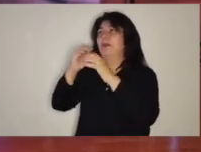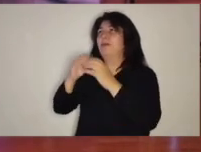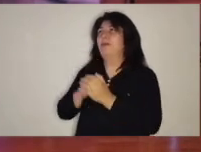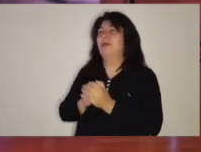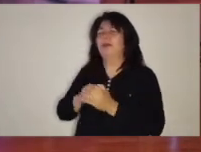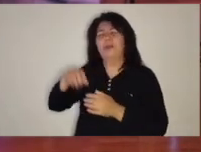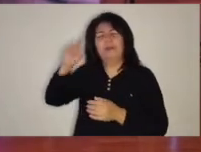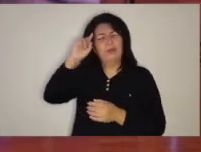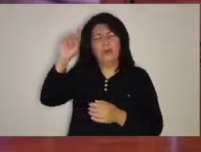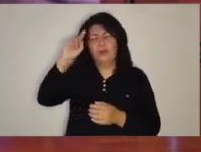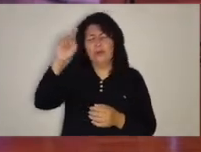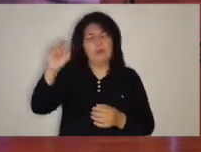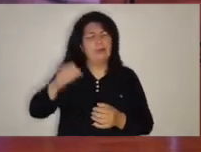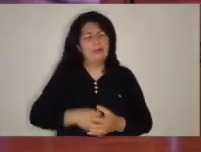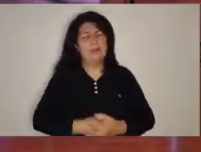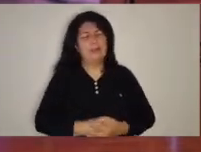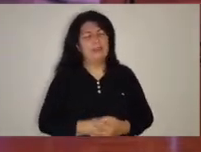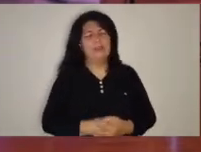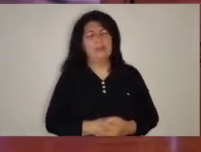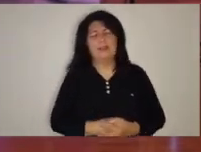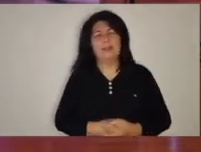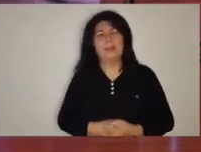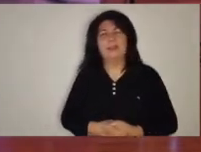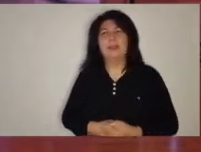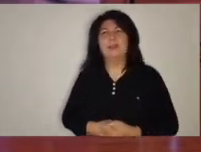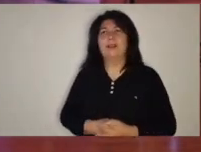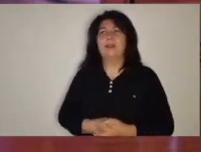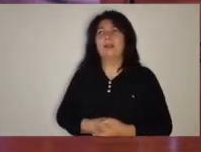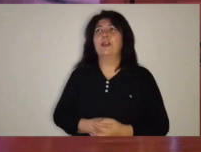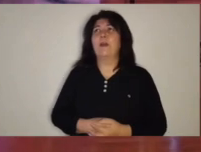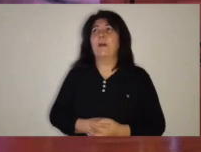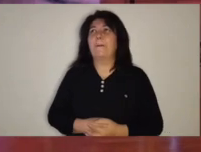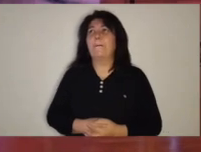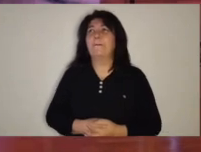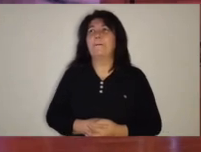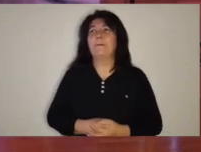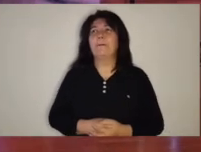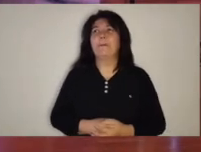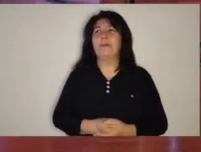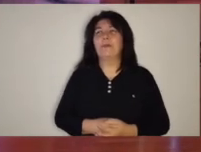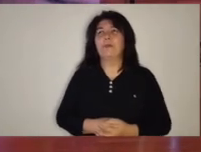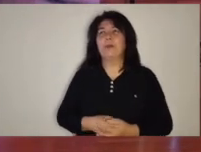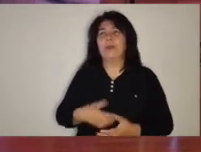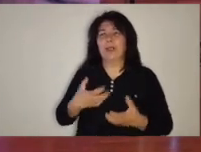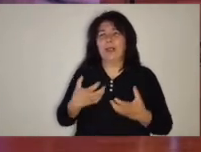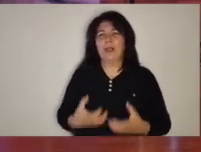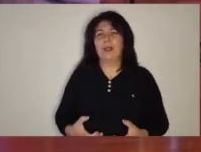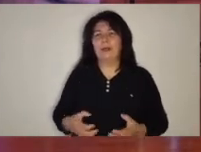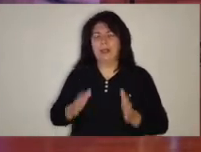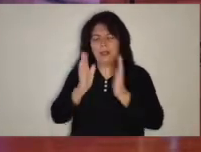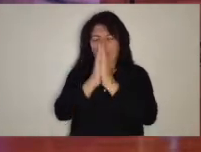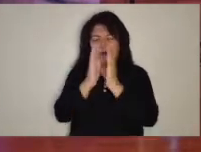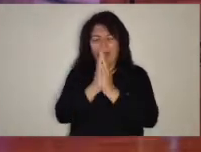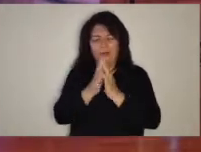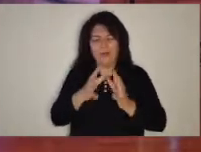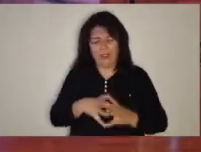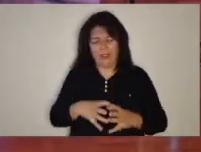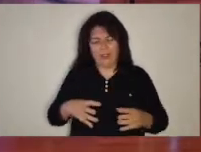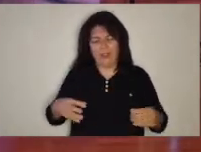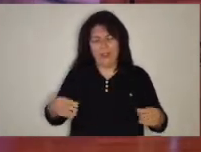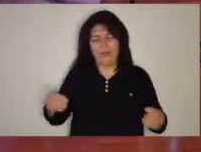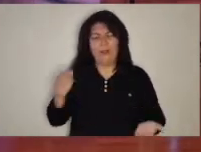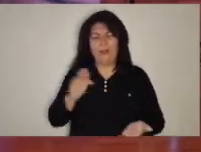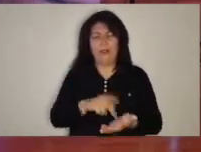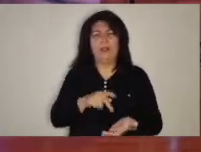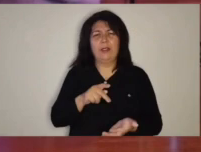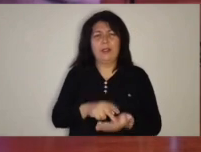todos os dias que eu tiver a oportunidade de te adorar, eu quero te adorar em espírito e em verdade. Porque a palavra diz que já está na hora dos verdadeiros